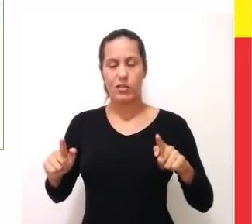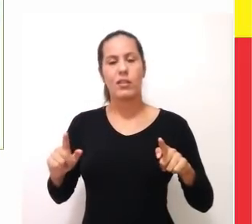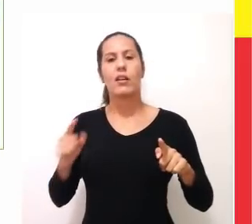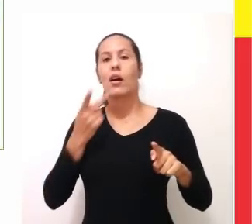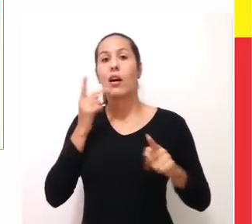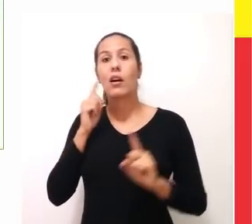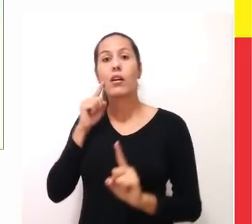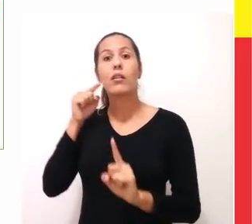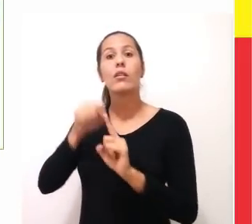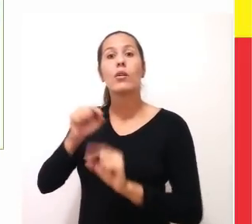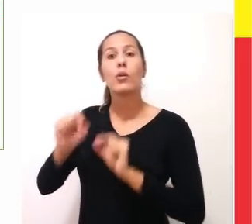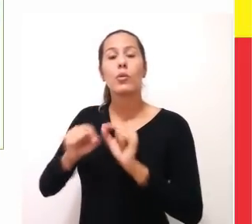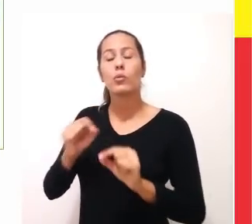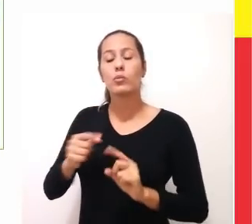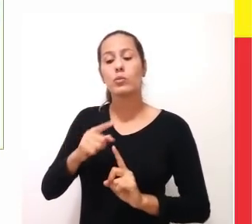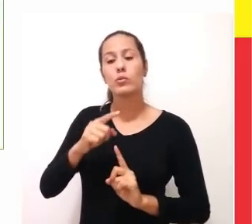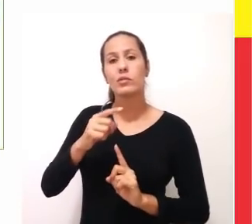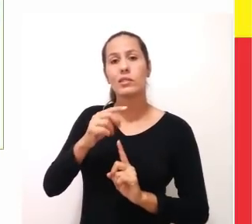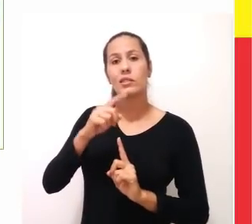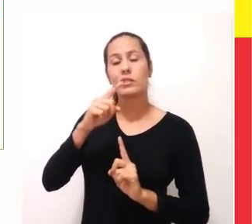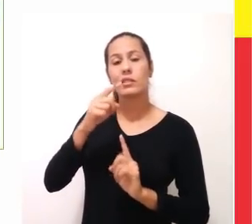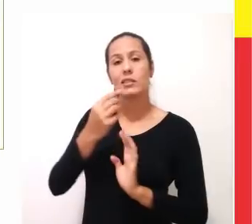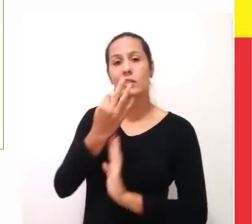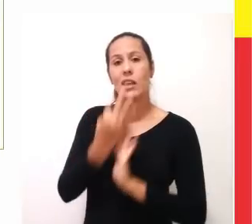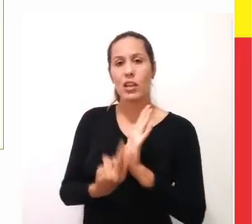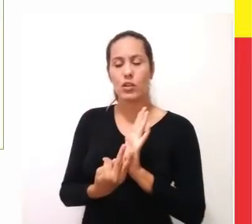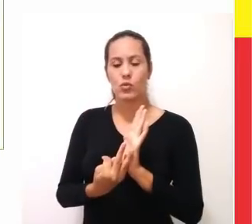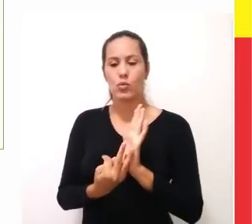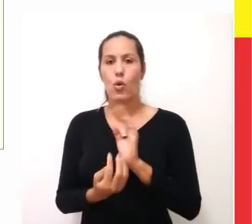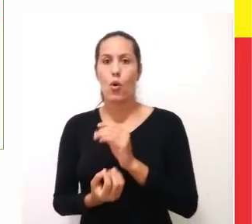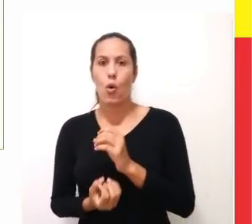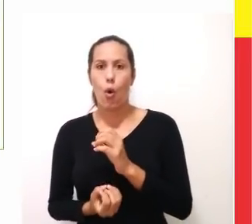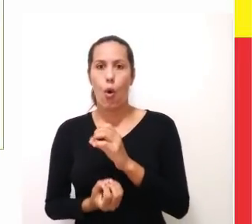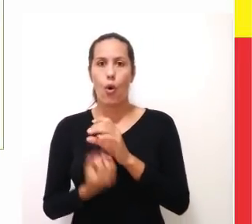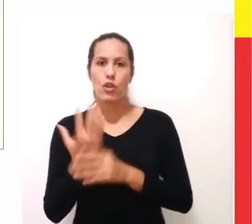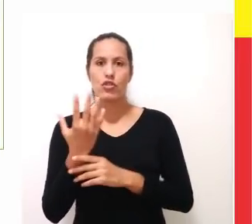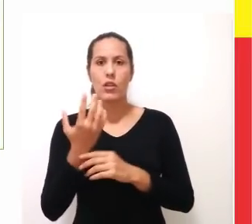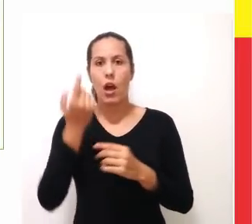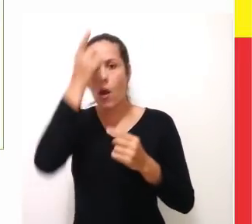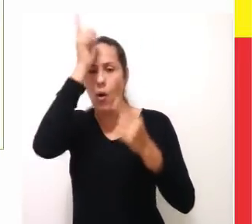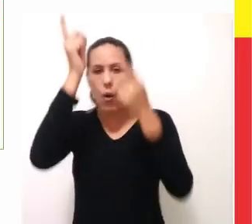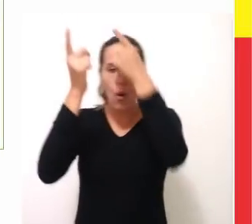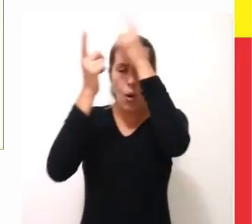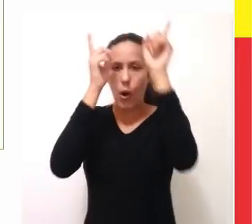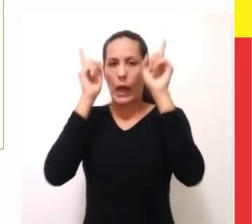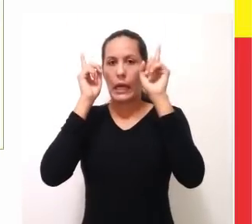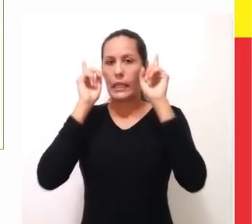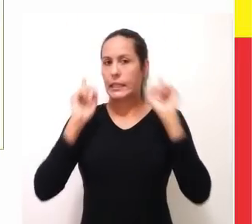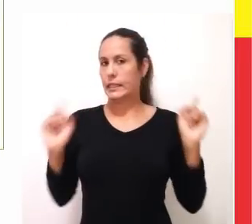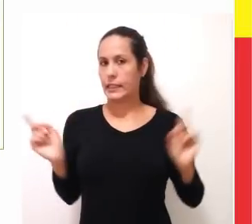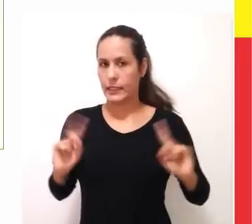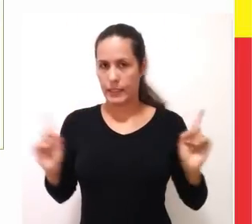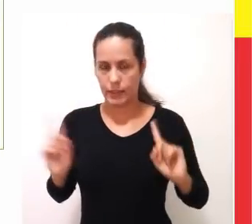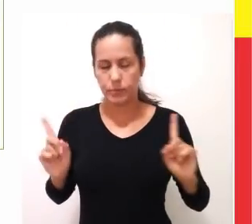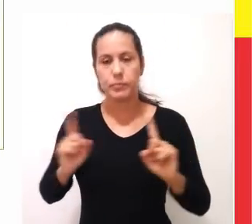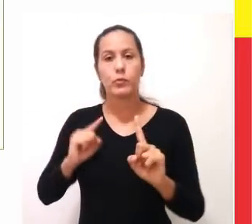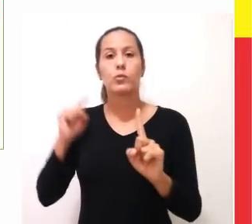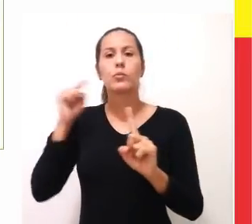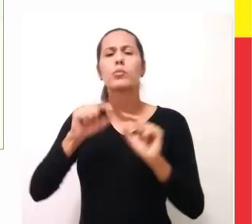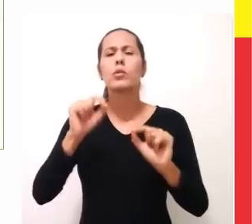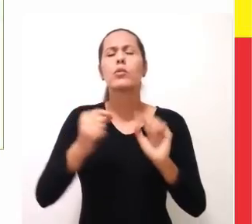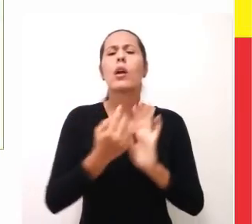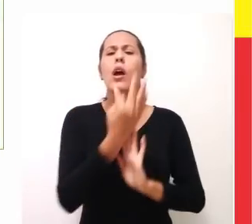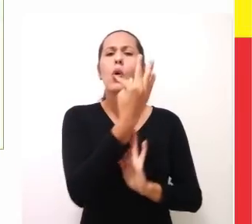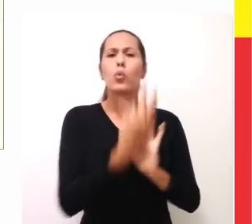produção de um texto original ou criativo, mas um texto padronizado, ou seja, que segue uma regra, um padrão